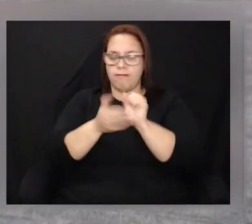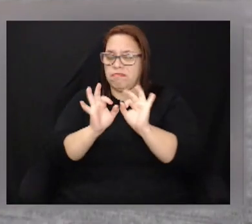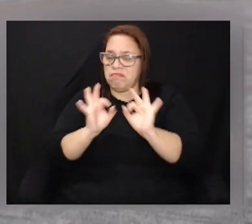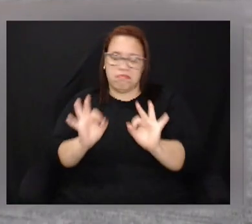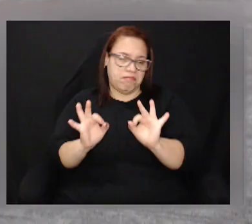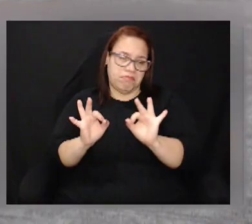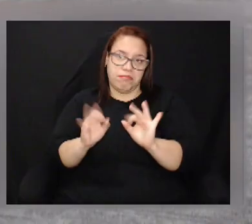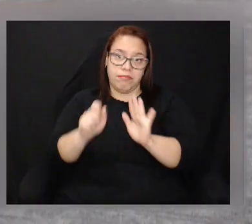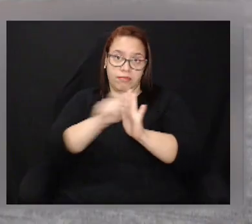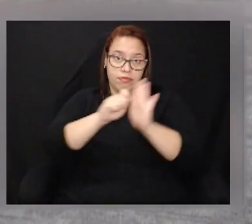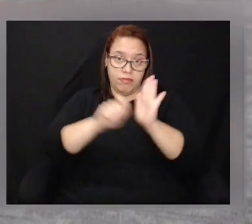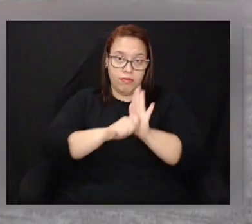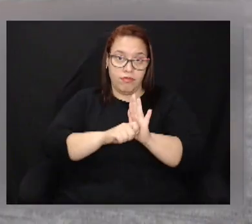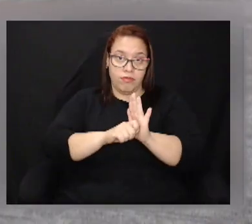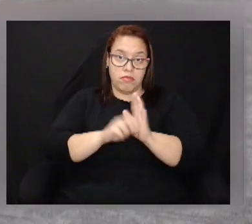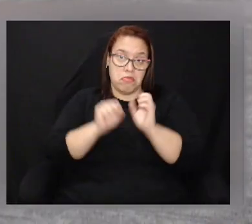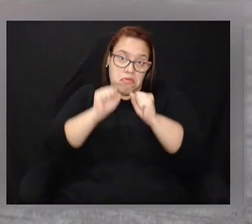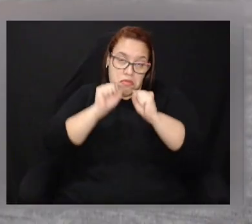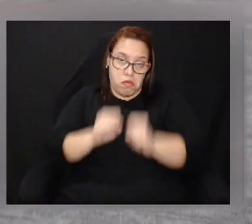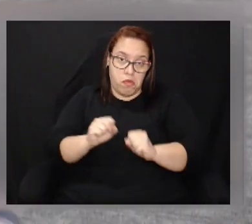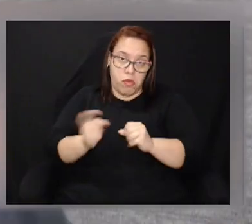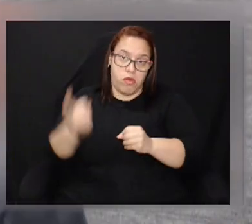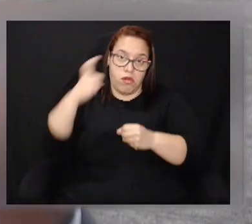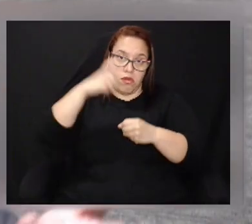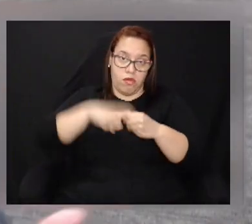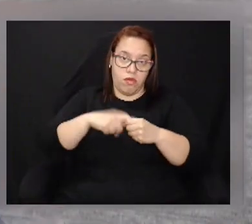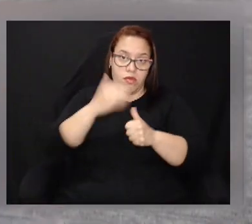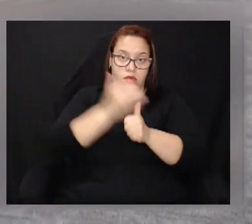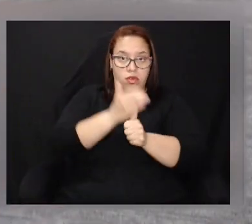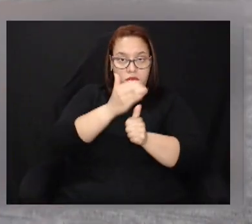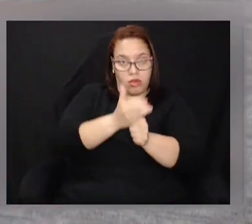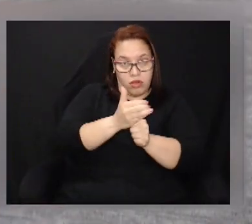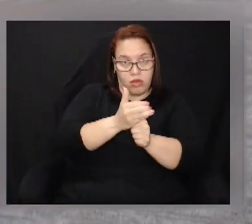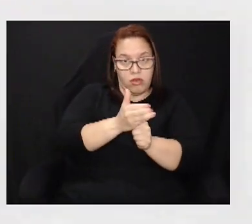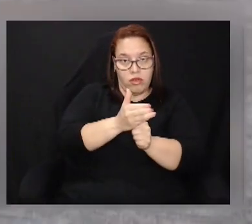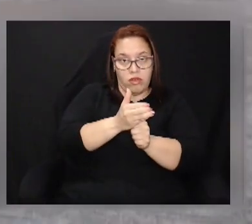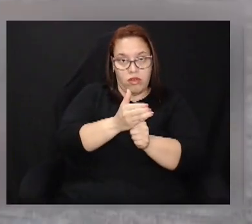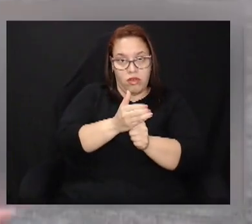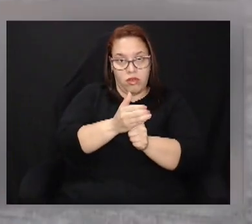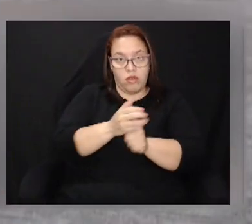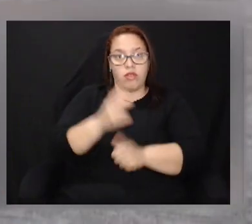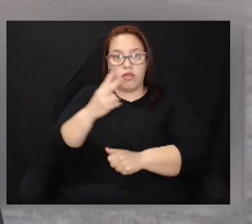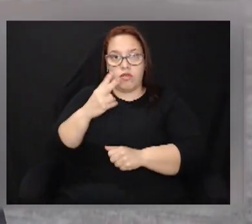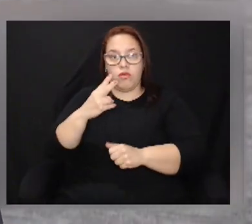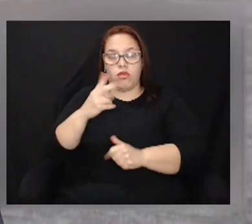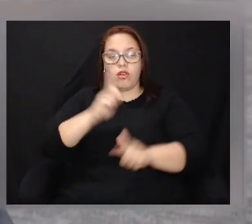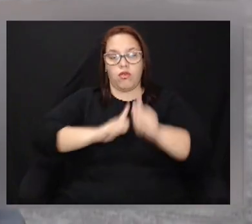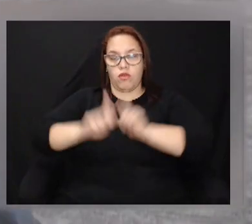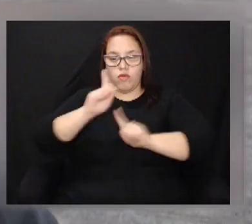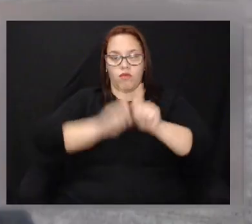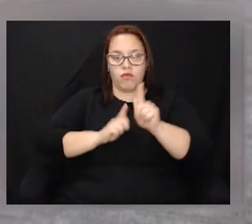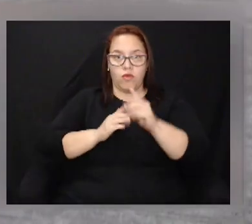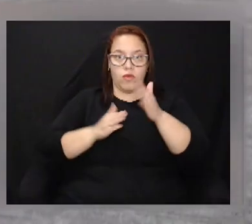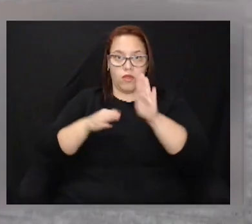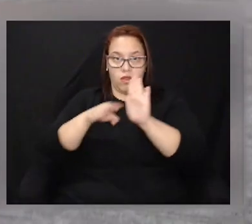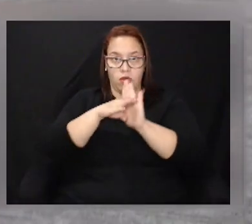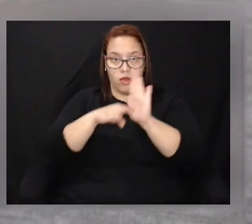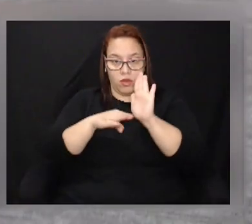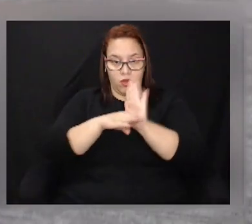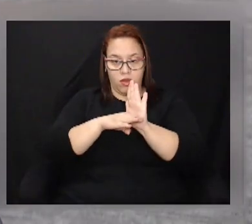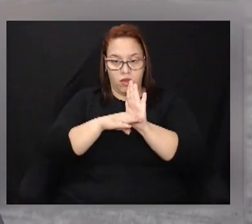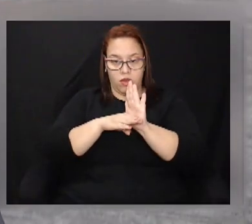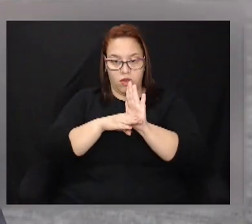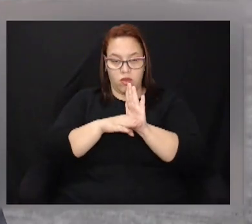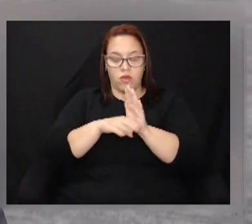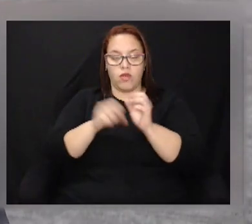artigo permitindo a recondução dos conselheiros por uma segunda gestão. Metade dos conselheiros representam órgãos do poder